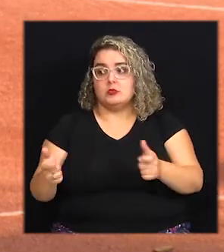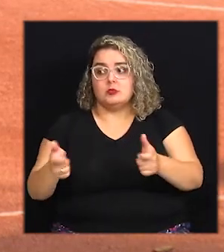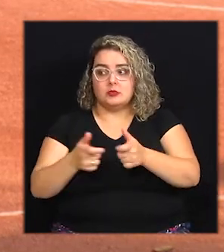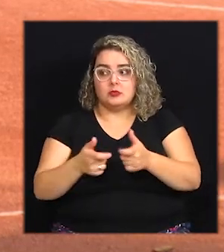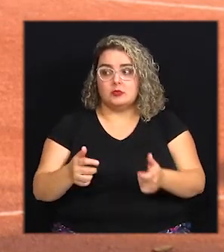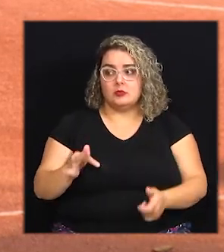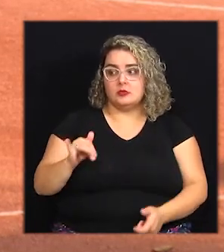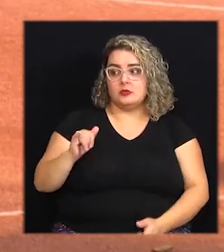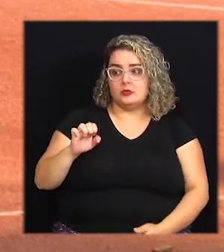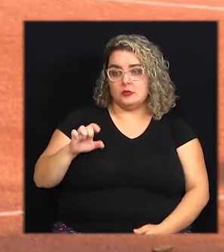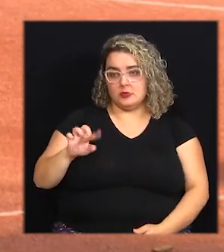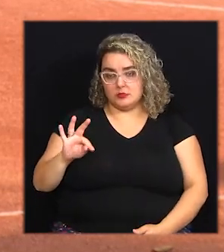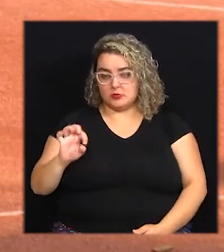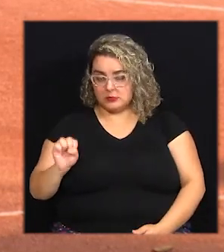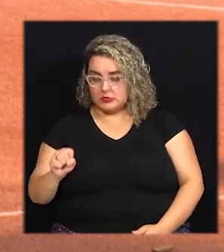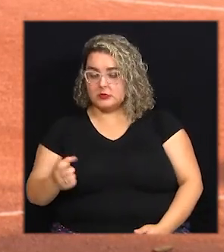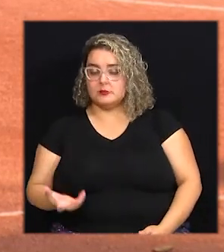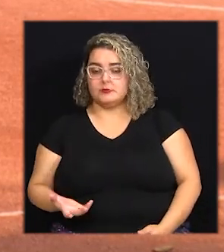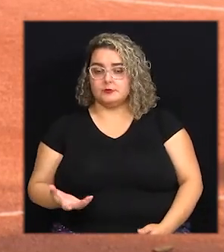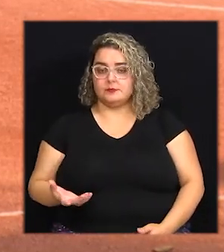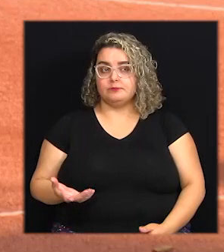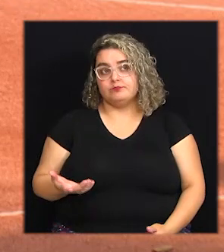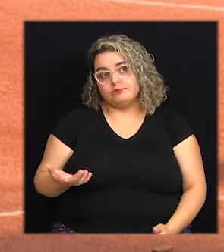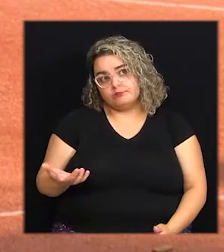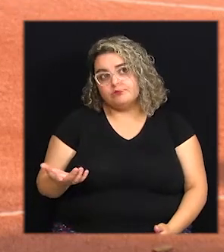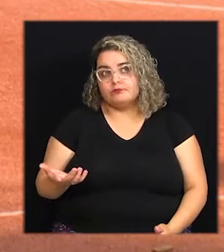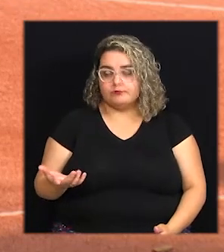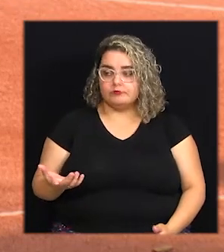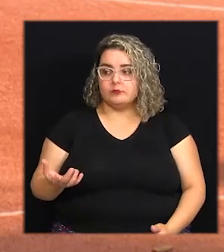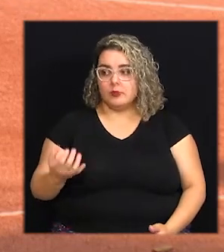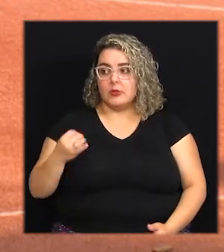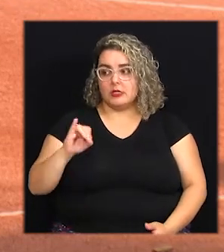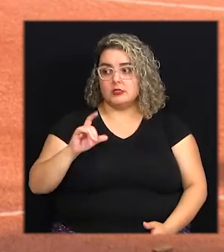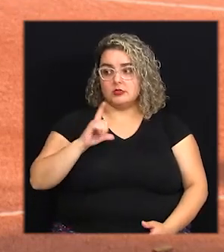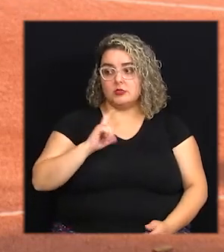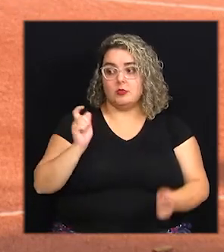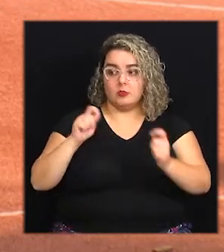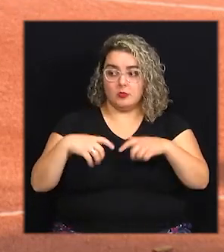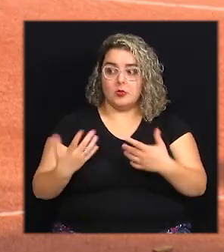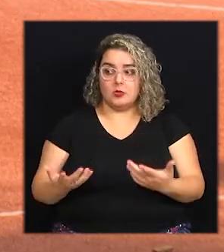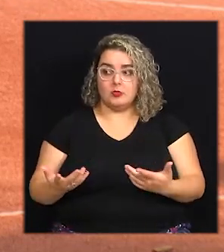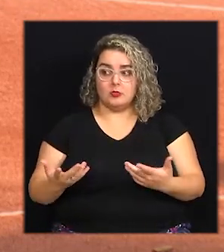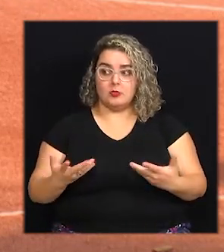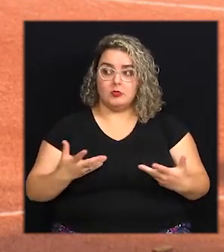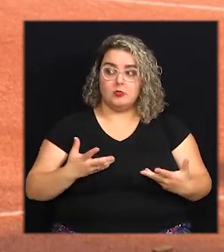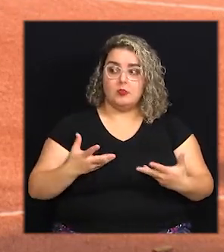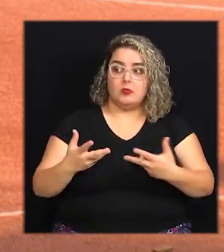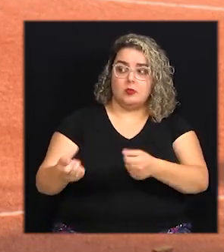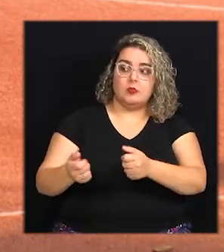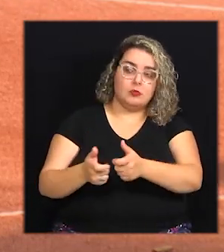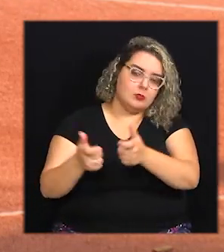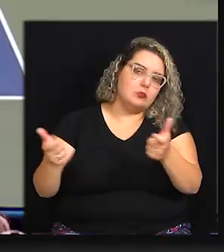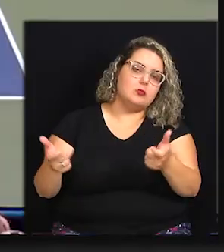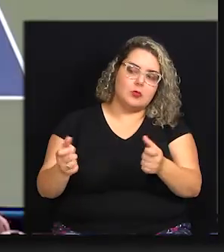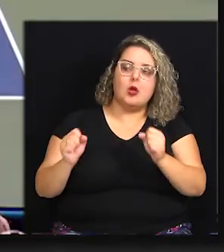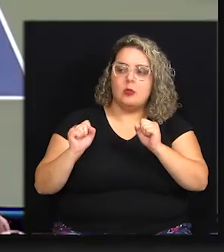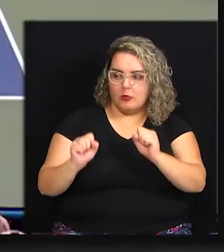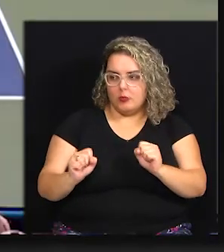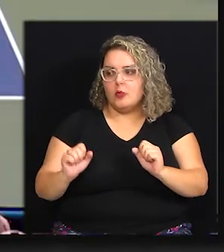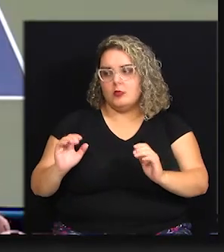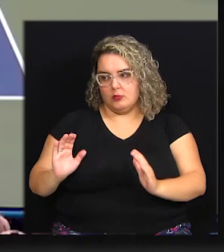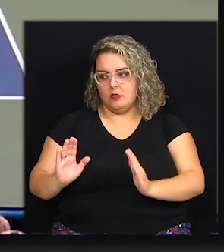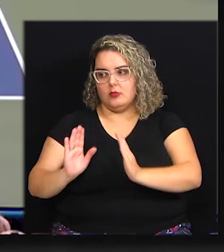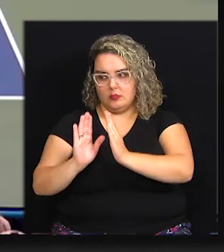são os Futures. Tá. Que então, se existir a possibilidade de eu ganhar um convite para um torneio grande como esse, eu posso